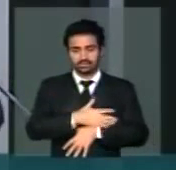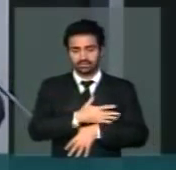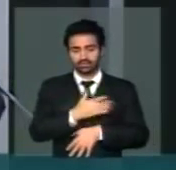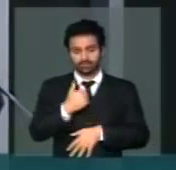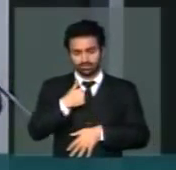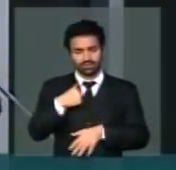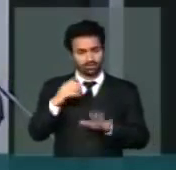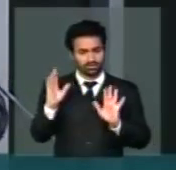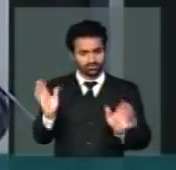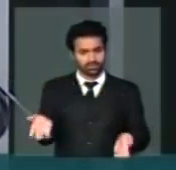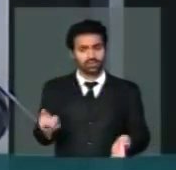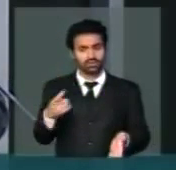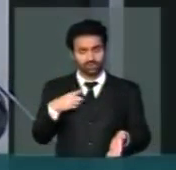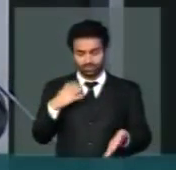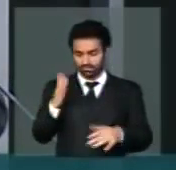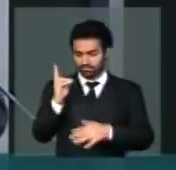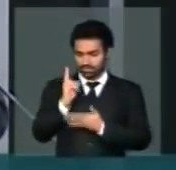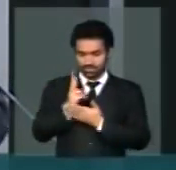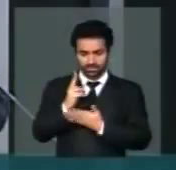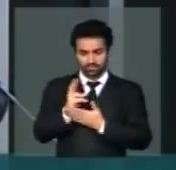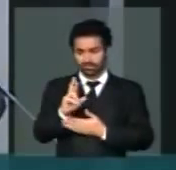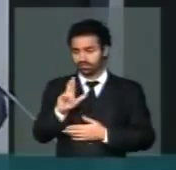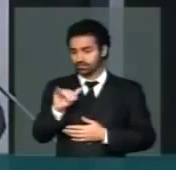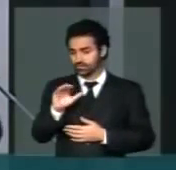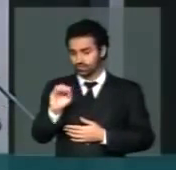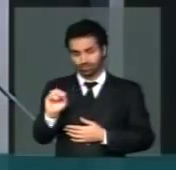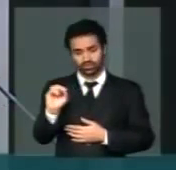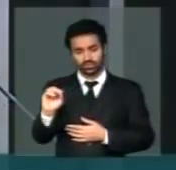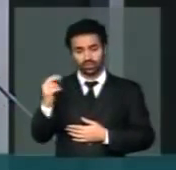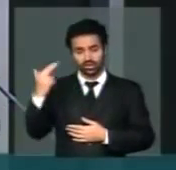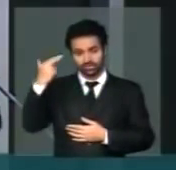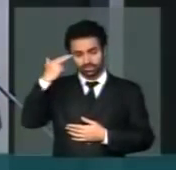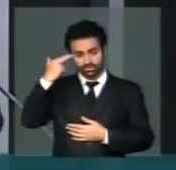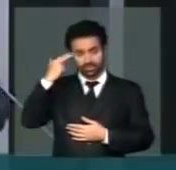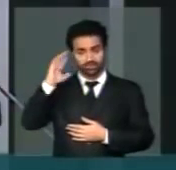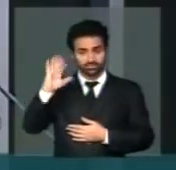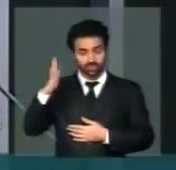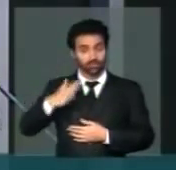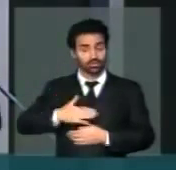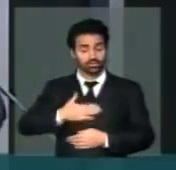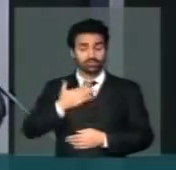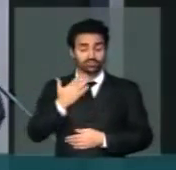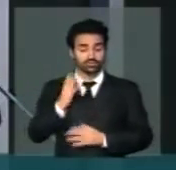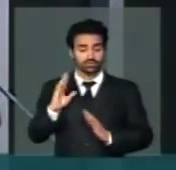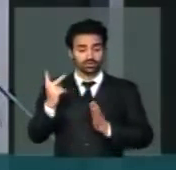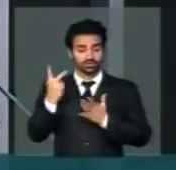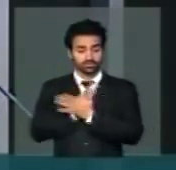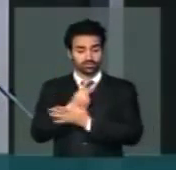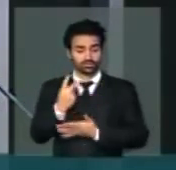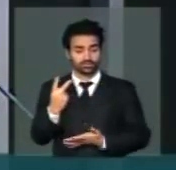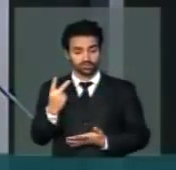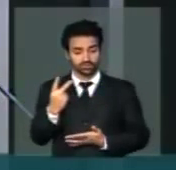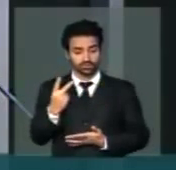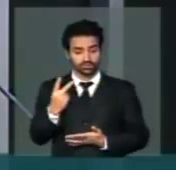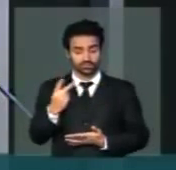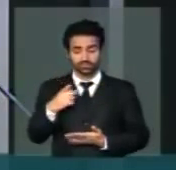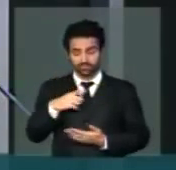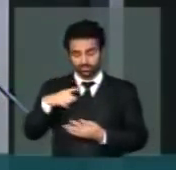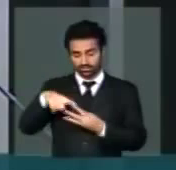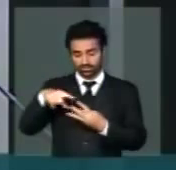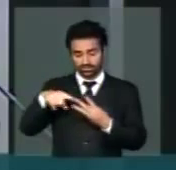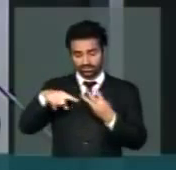foi vítima, no Rio de Janeiro, por suposto, de um assalto bárbaro, onde estimava, dos